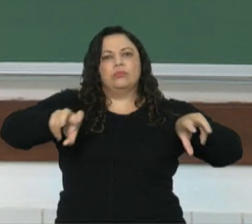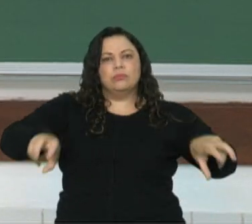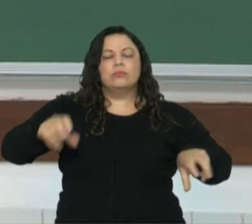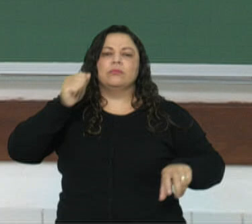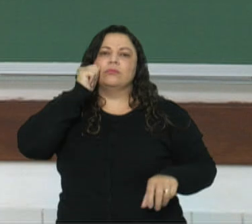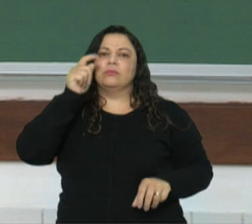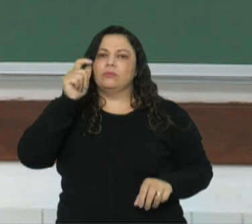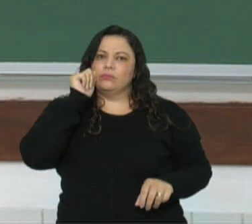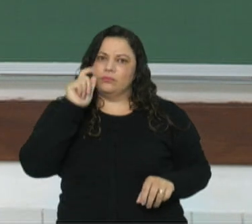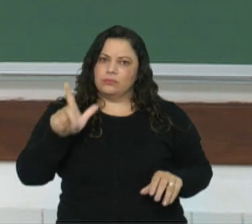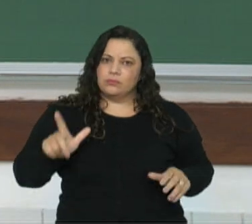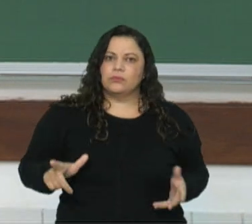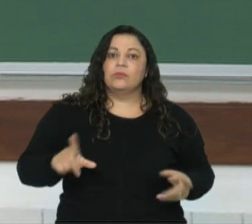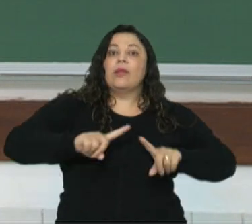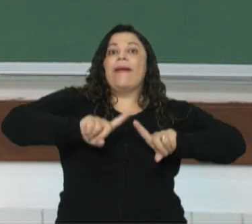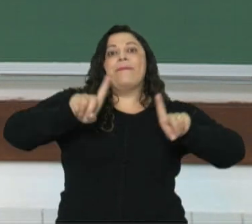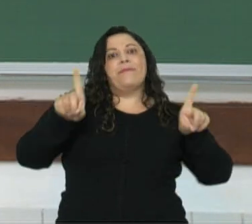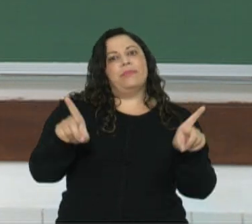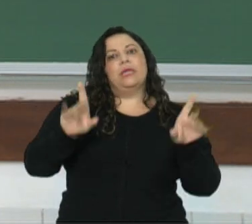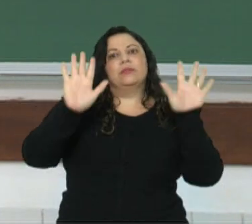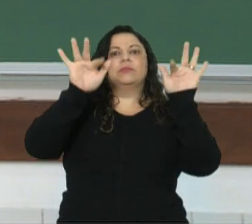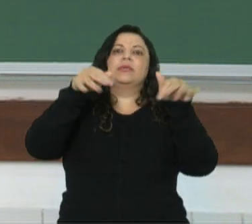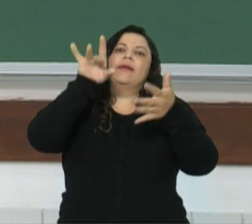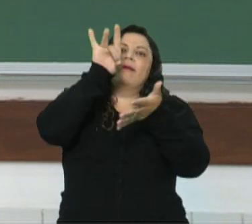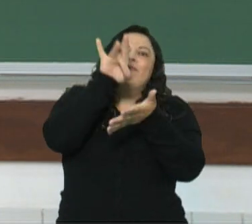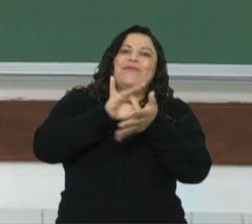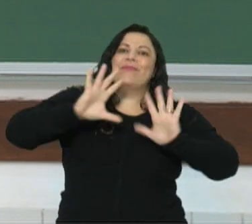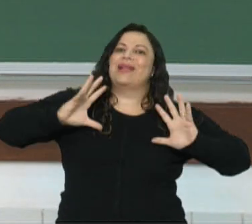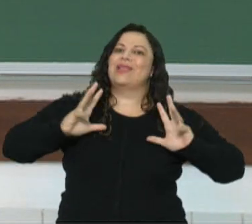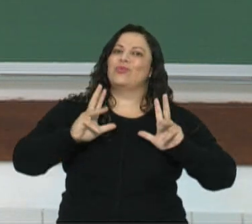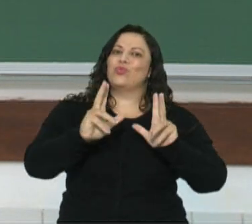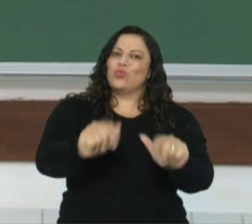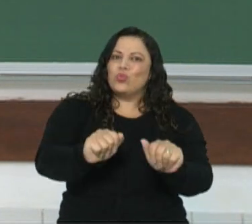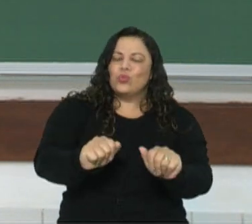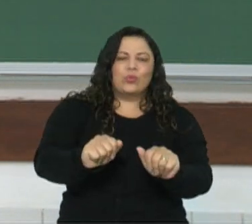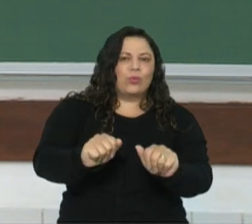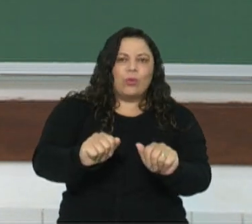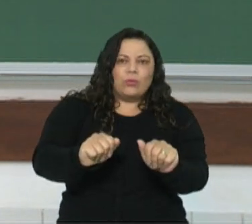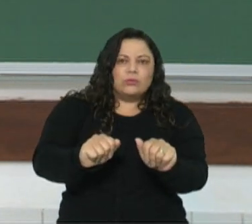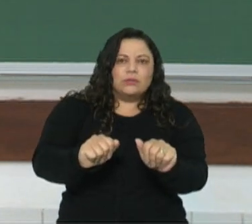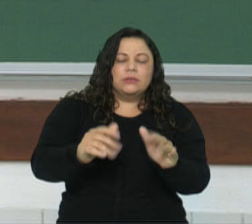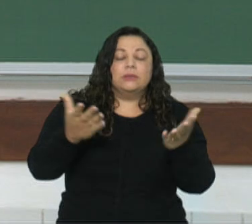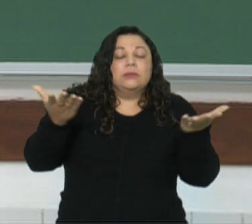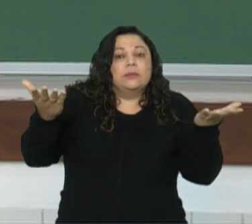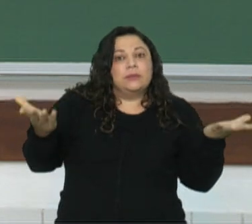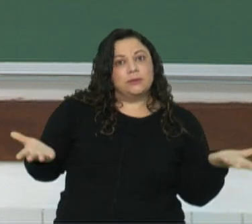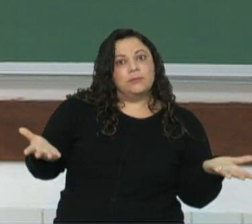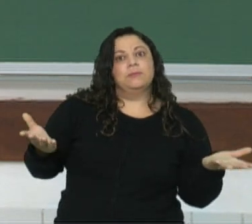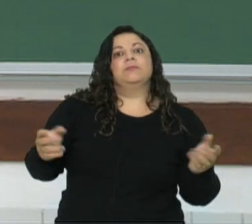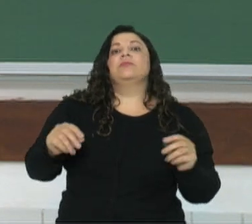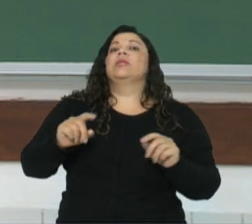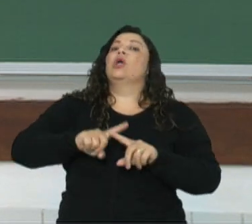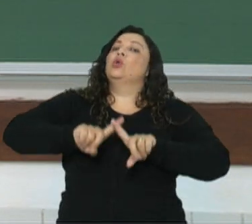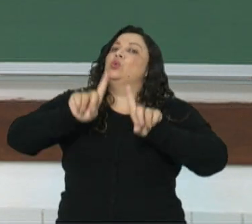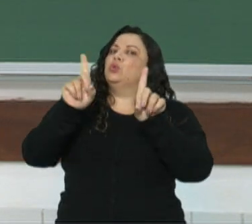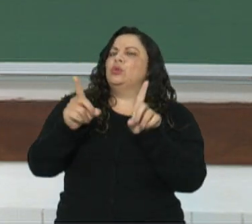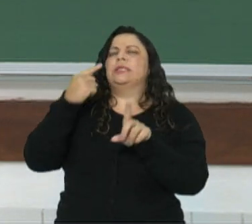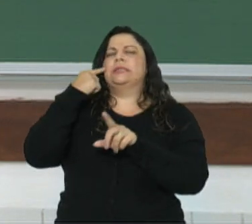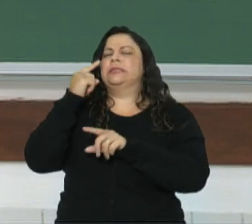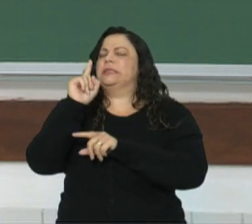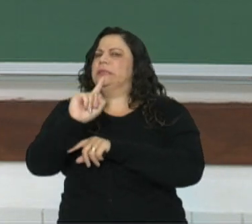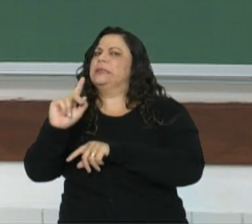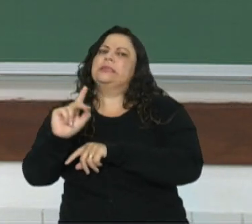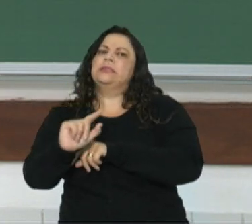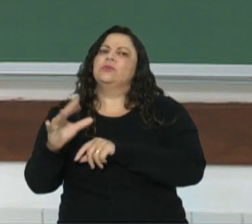azuis. Mas daí para afirmar todas as cadeiras são azuis, era uma coisa muito apressada,